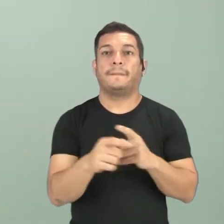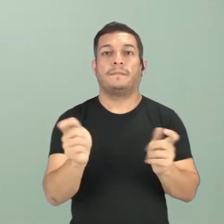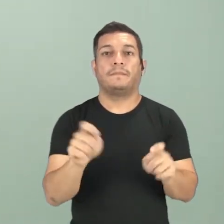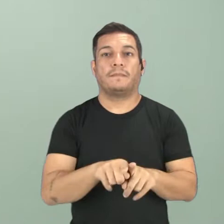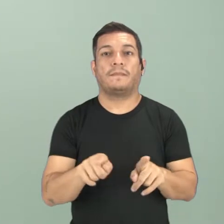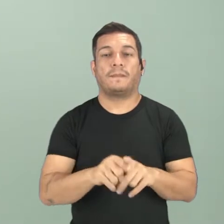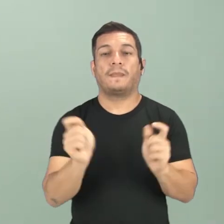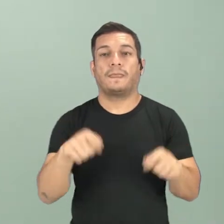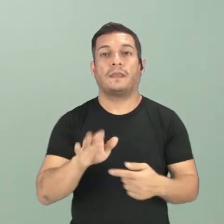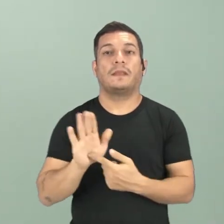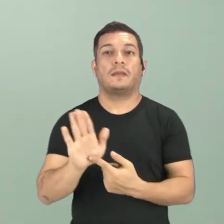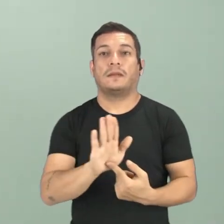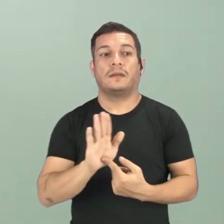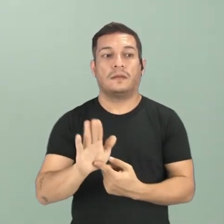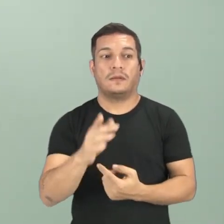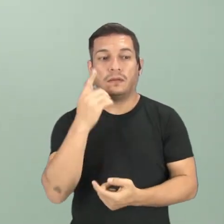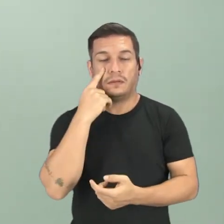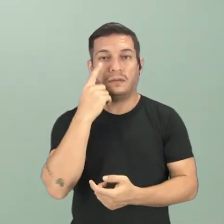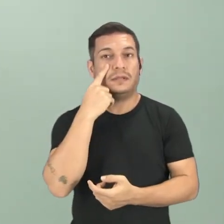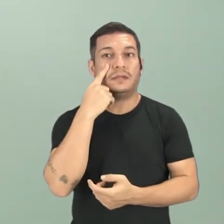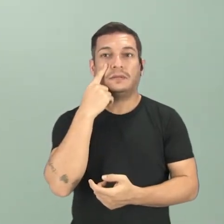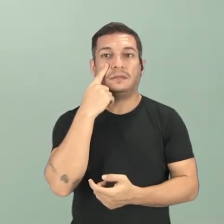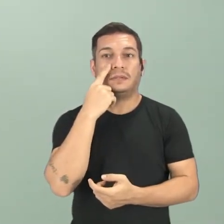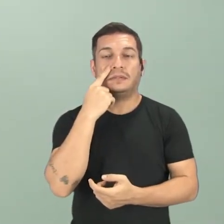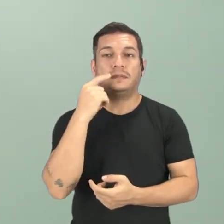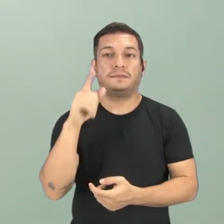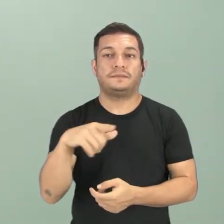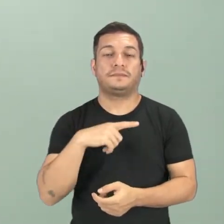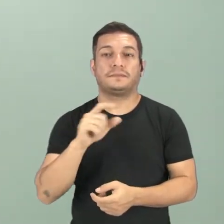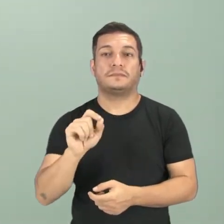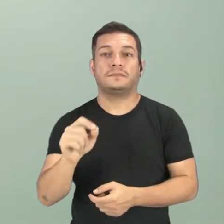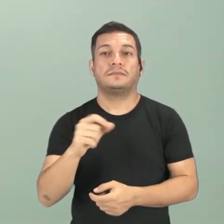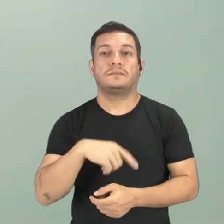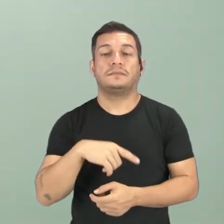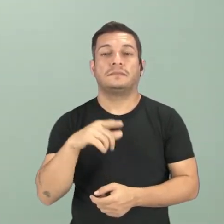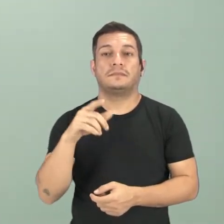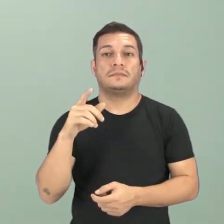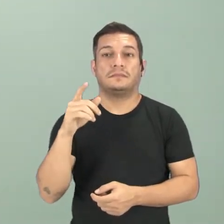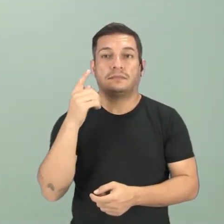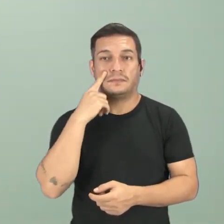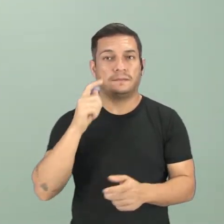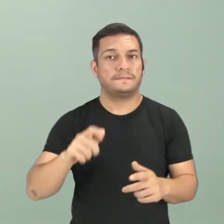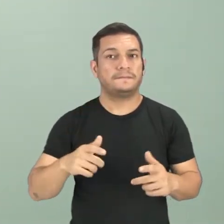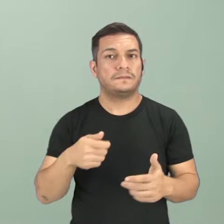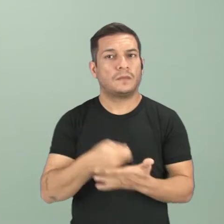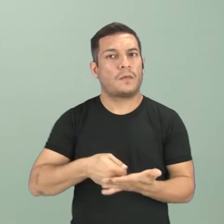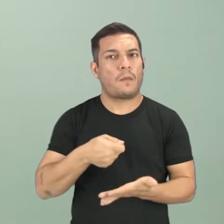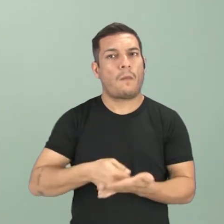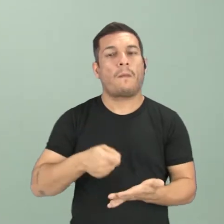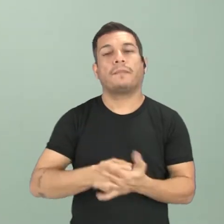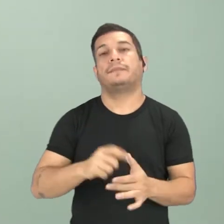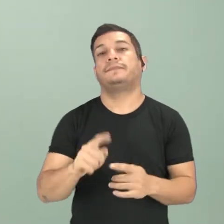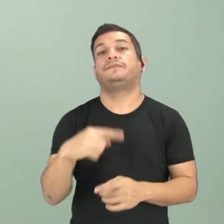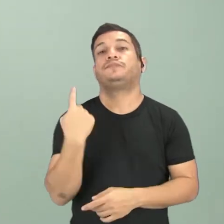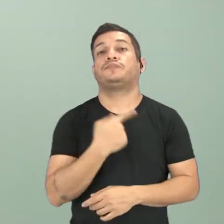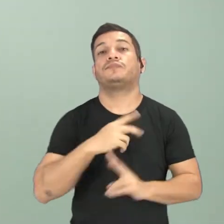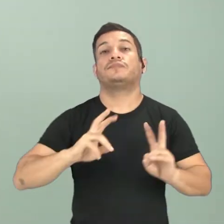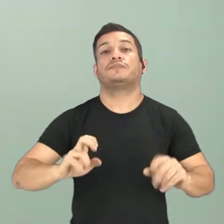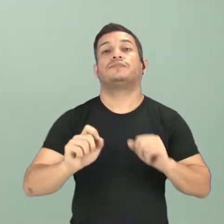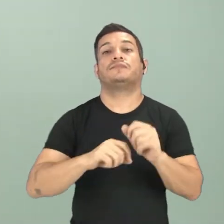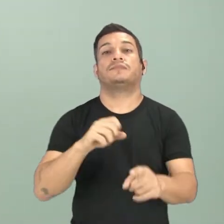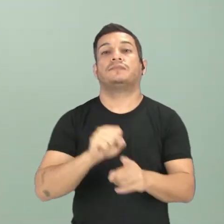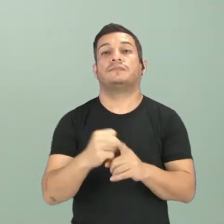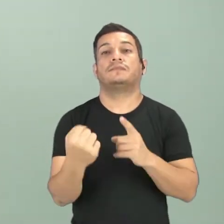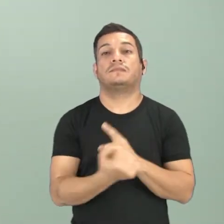pode apresentar uma postura combativa, no sentido de reivindicar. Quando nós observamos